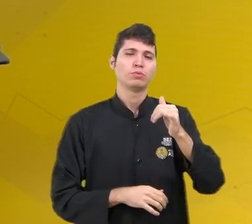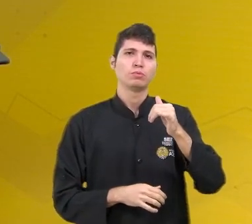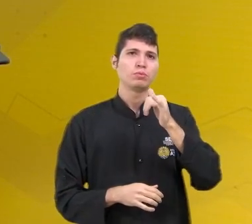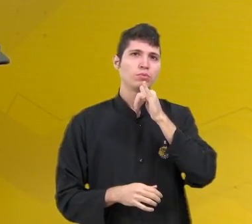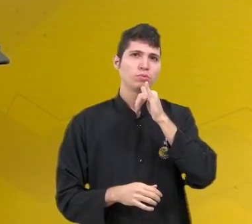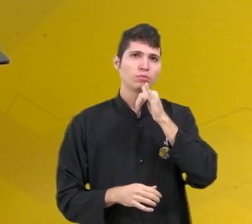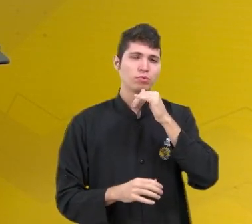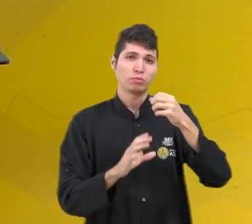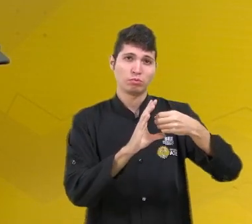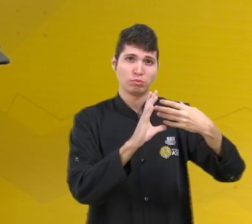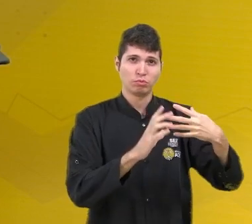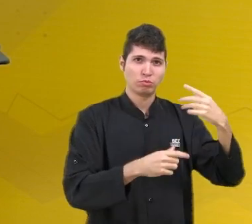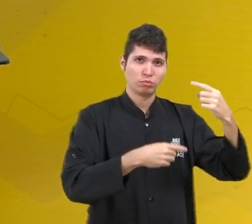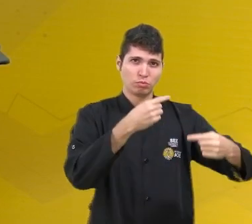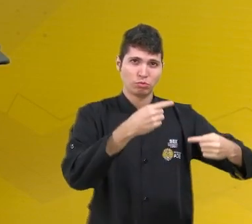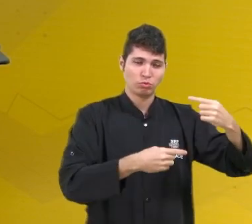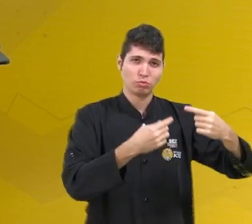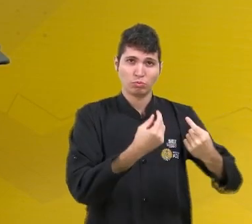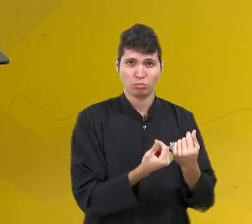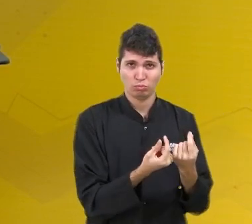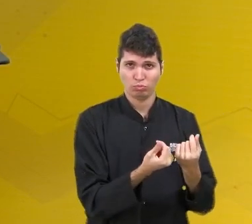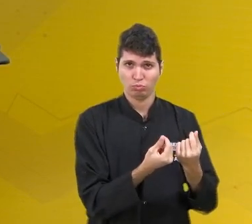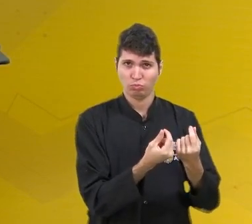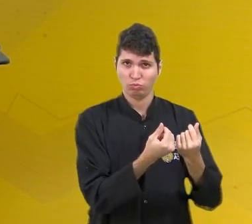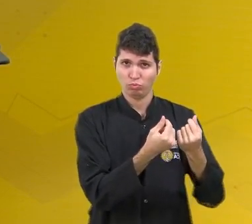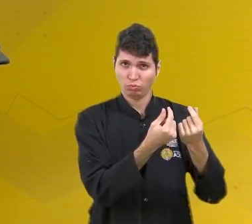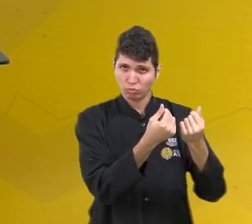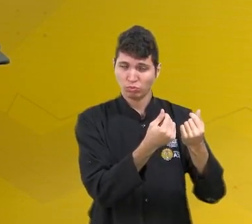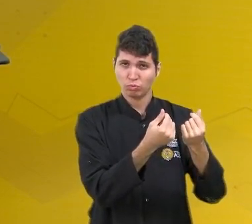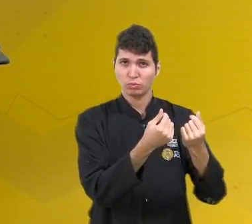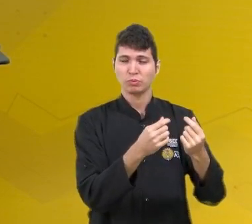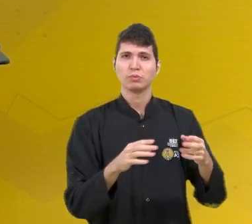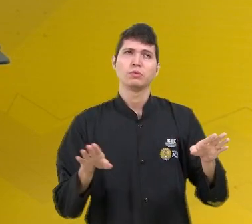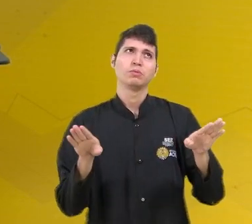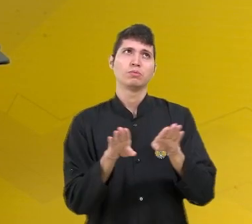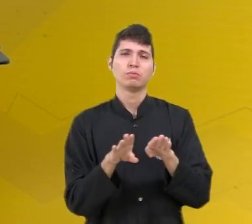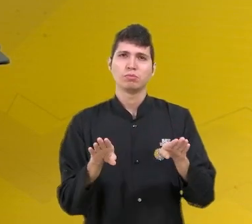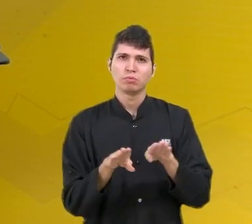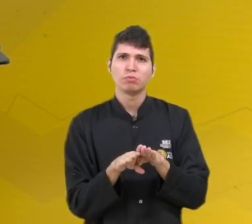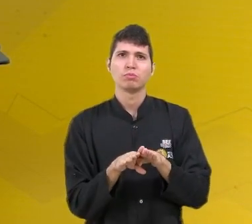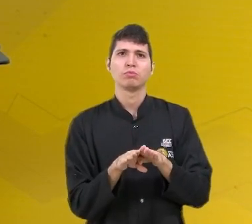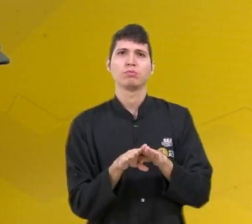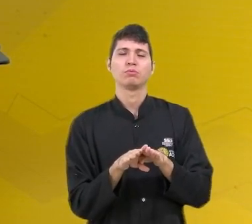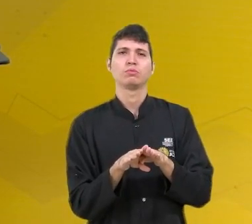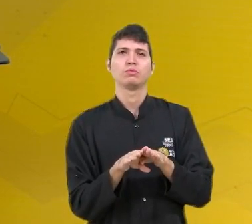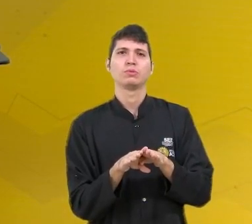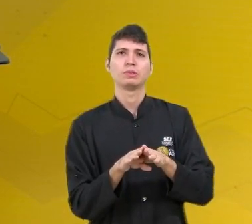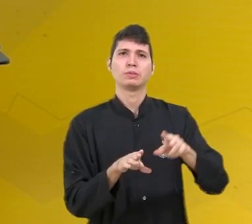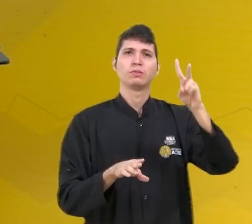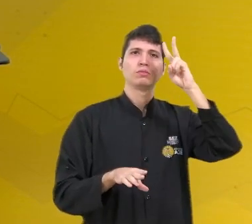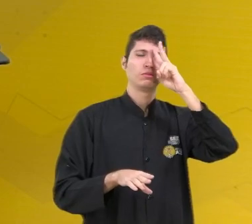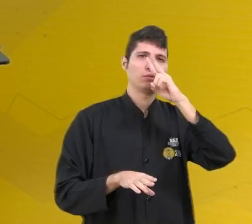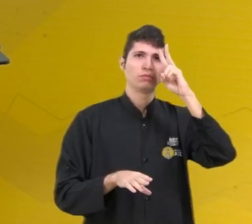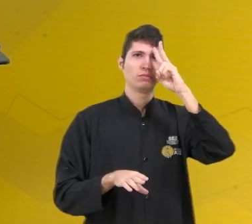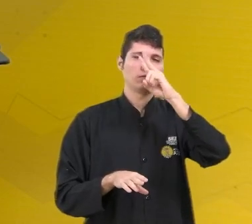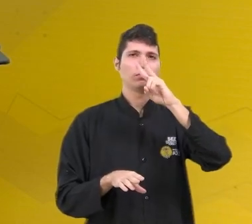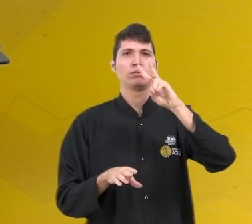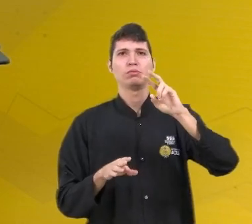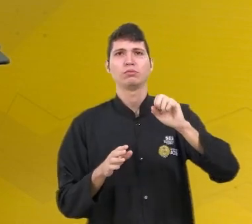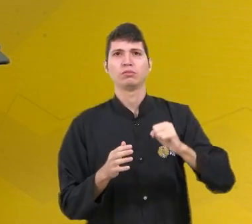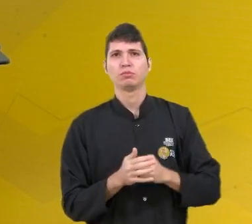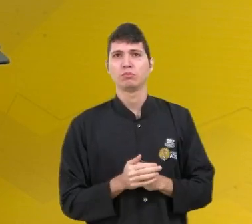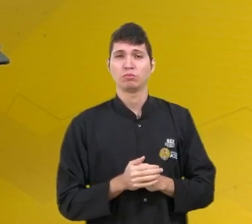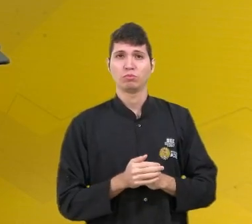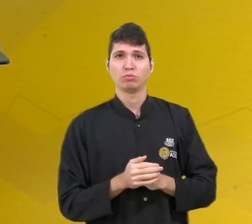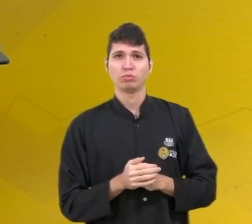naturais, políticas, econômicas, ou então levar também em consideração questões históricas,